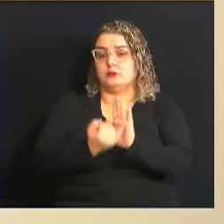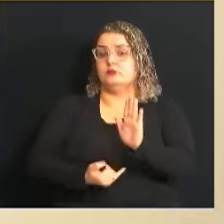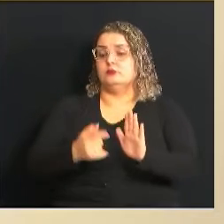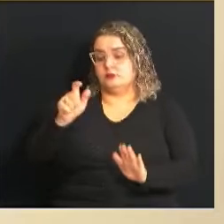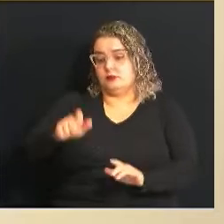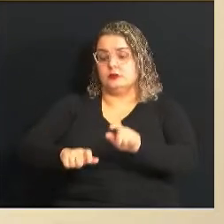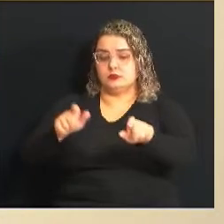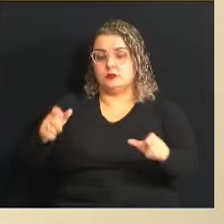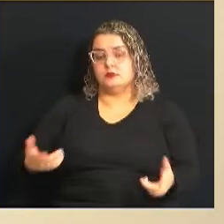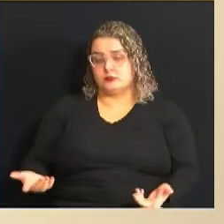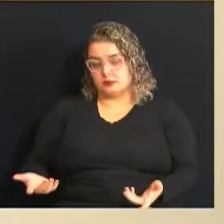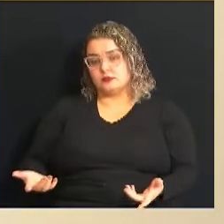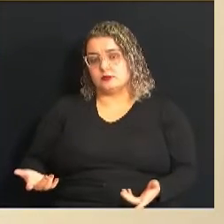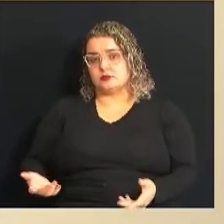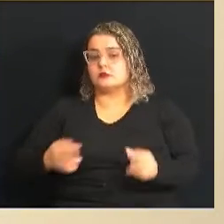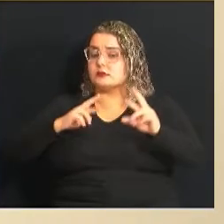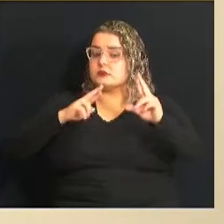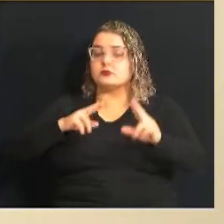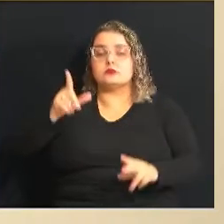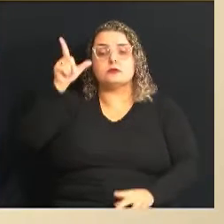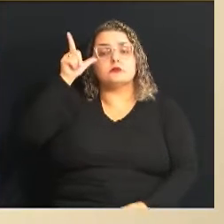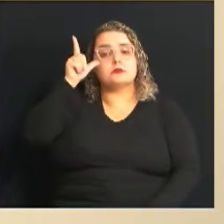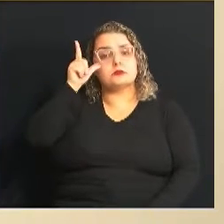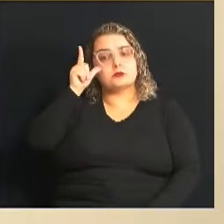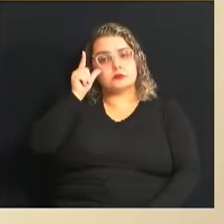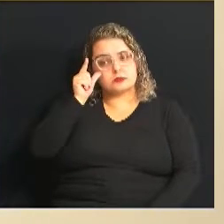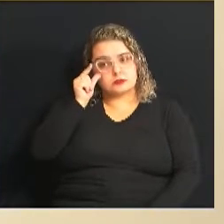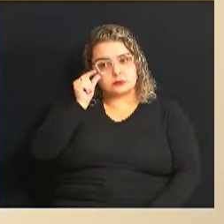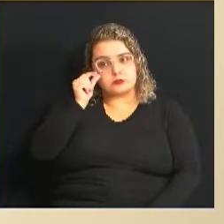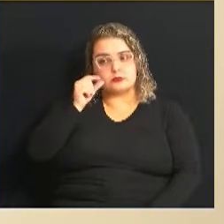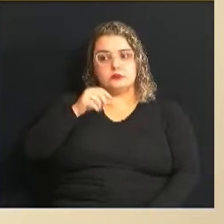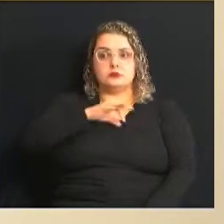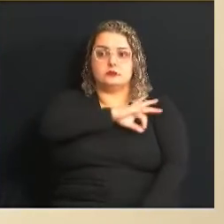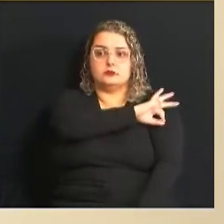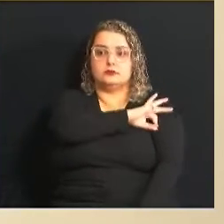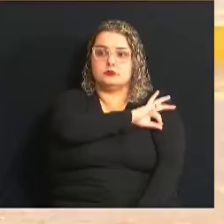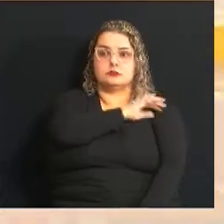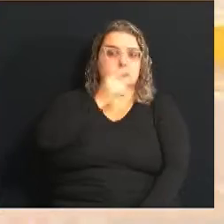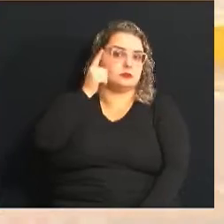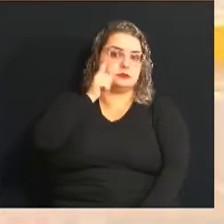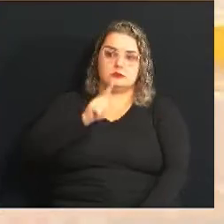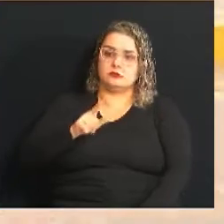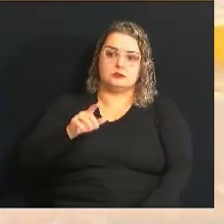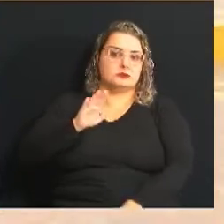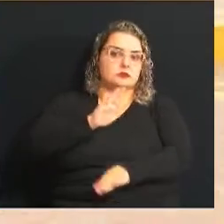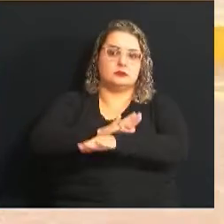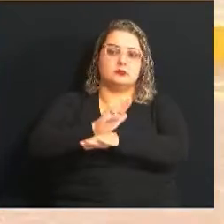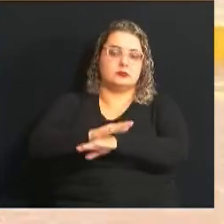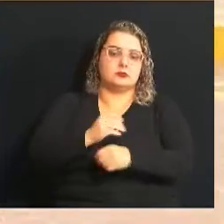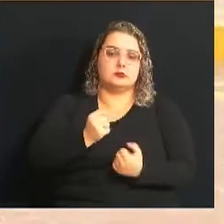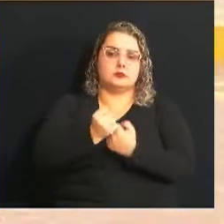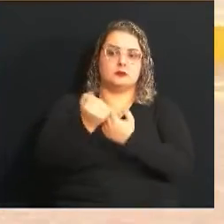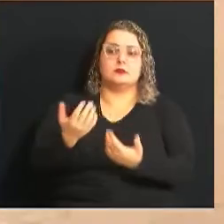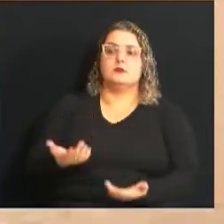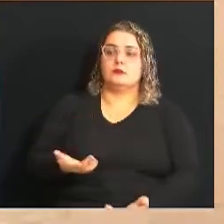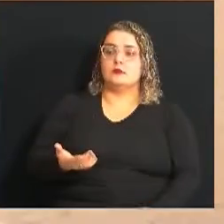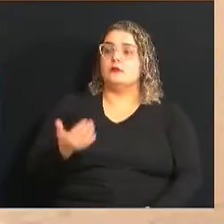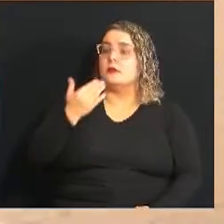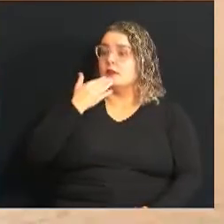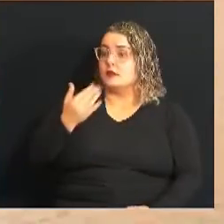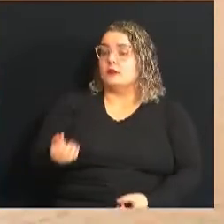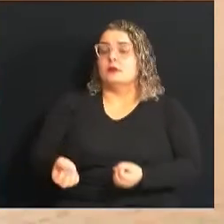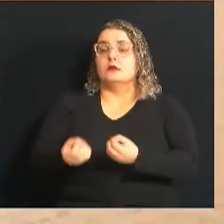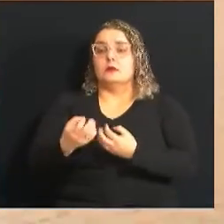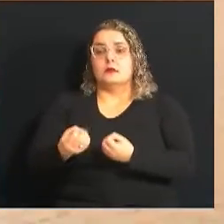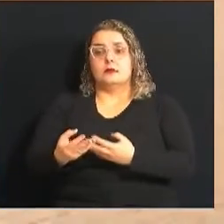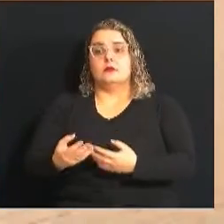E assim a gente espera aliviar também a situação da prefeitura que não está dando conta do recado. Além disso, pede também informações sobre o custo